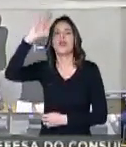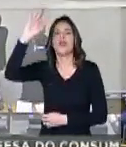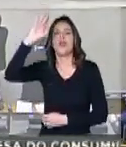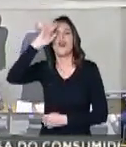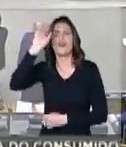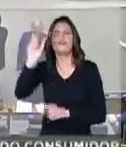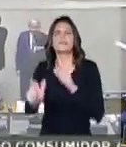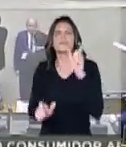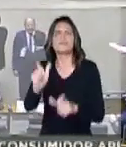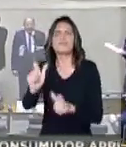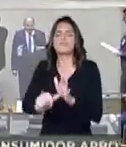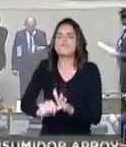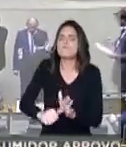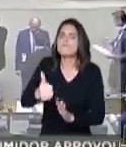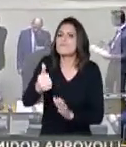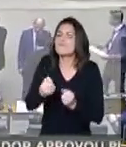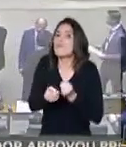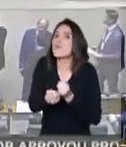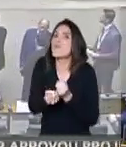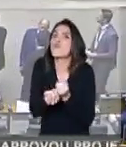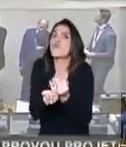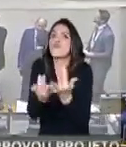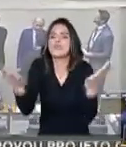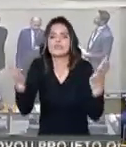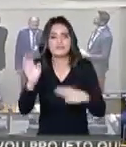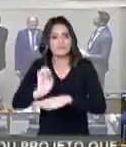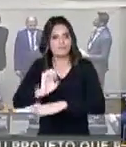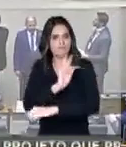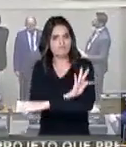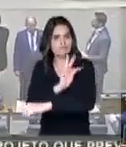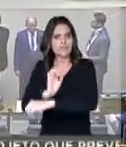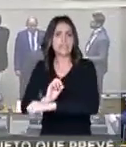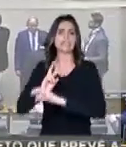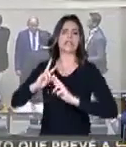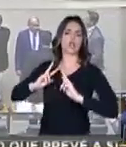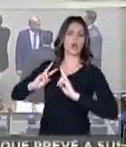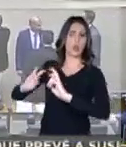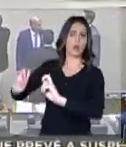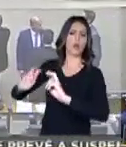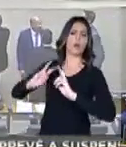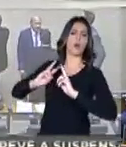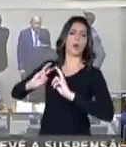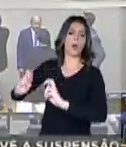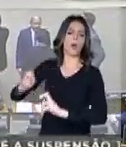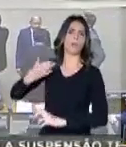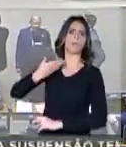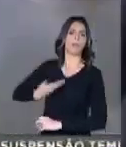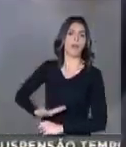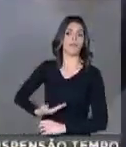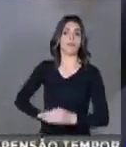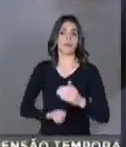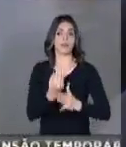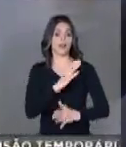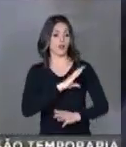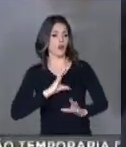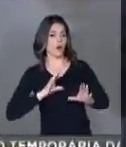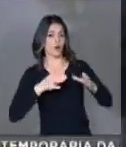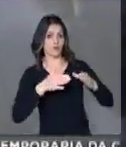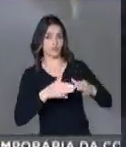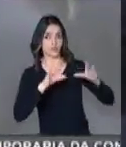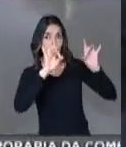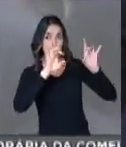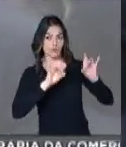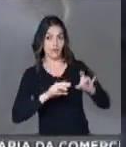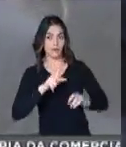meu estado, Tocantins, que aqui há muito tempo nos cobravam essa criação da comissão especial para tratar da